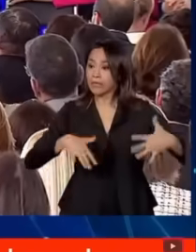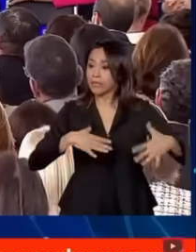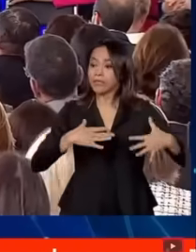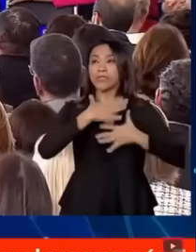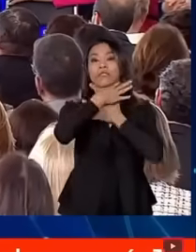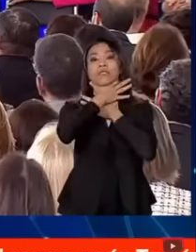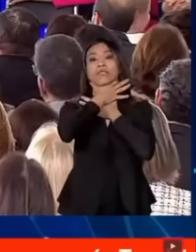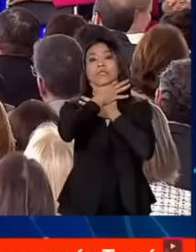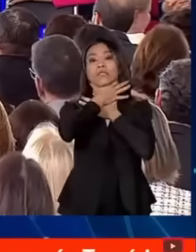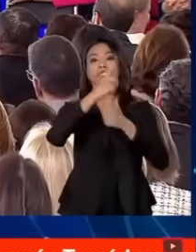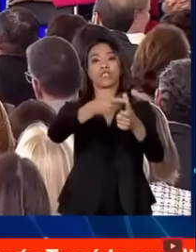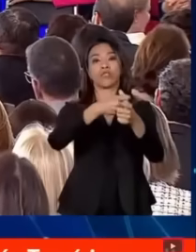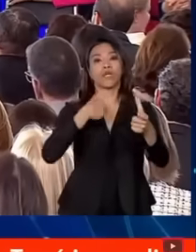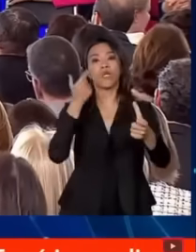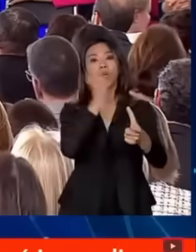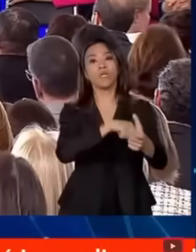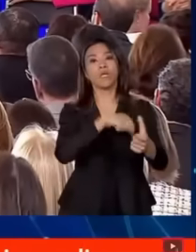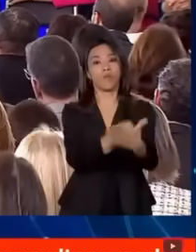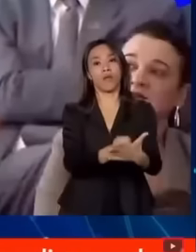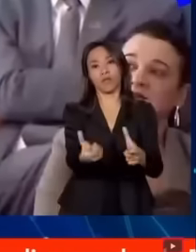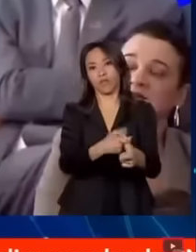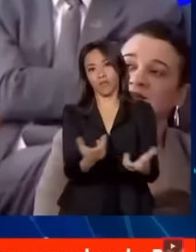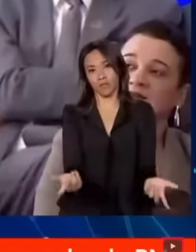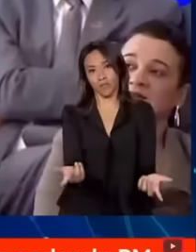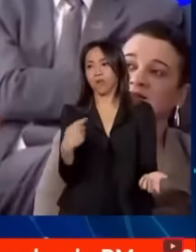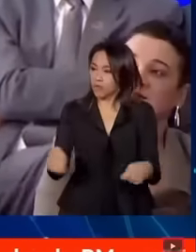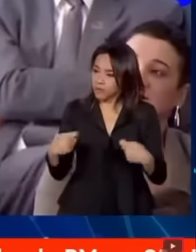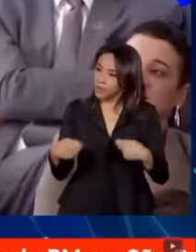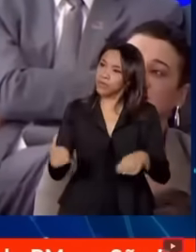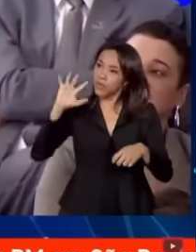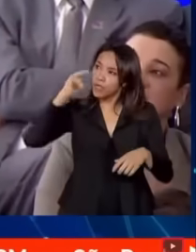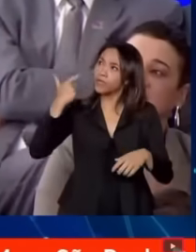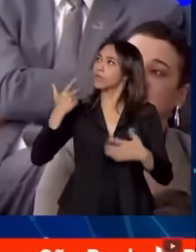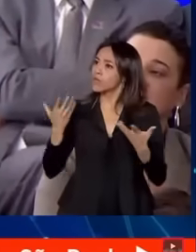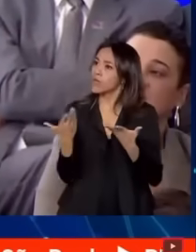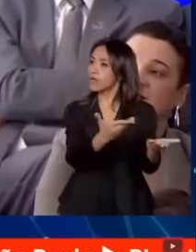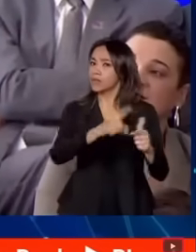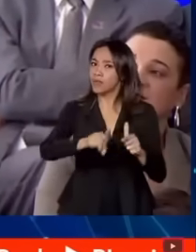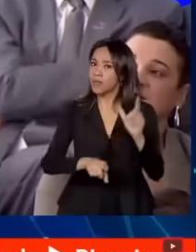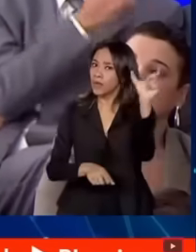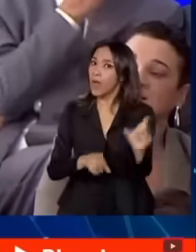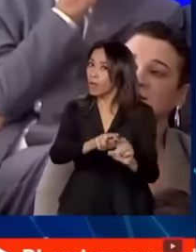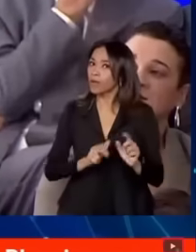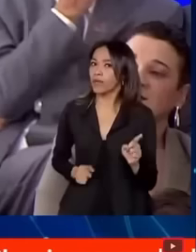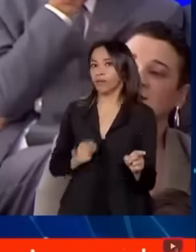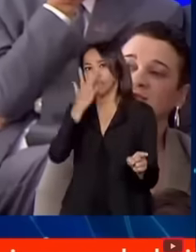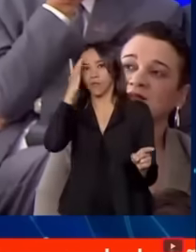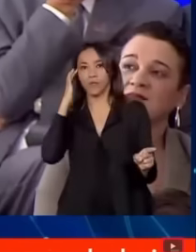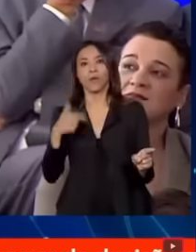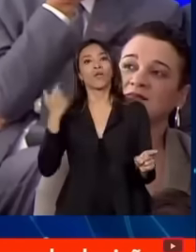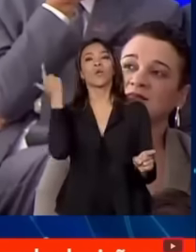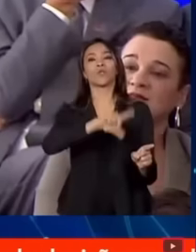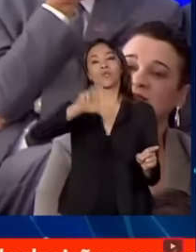se endividou e essa pessoa não consegue sair dessa dívida. Então é preciso que a gente consiga encontrar uma solução. E a solução foi encontrada.